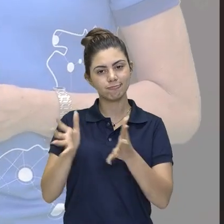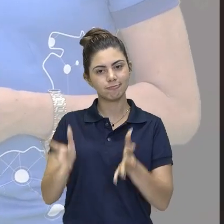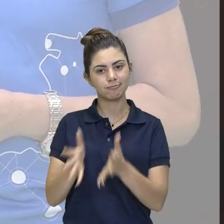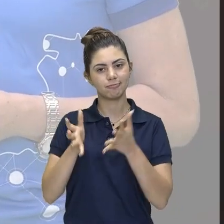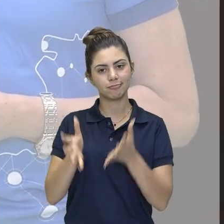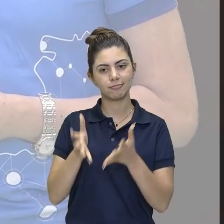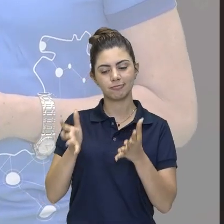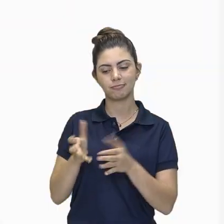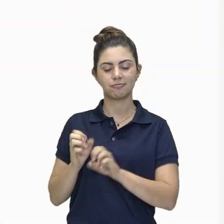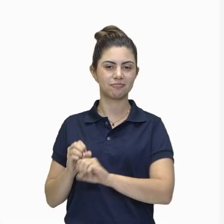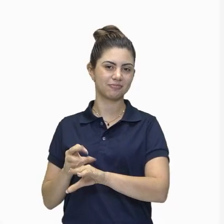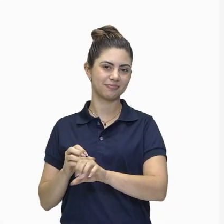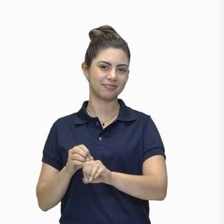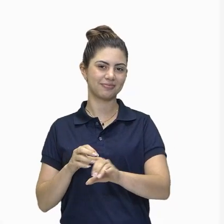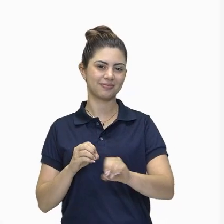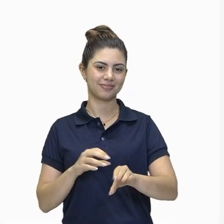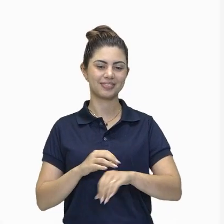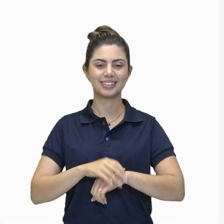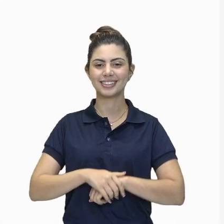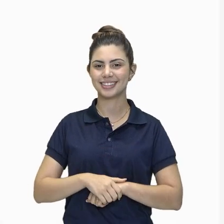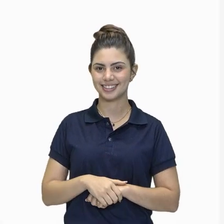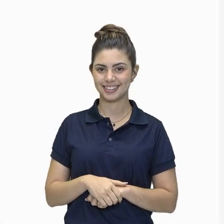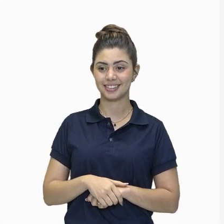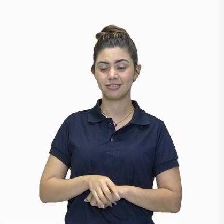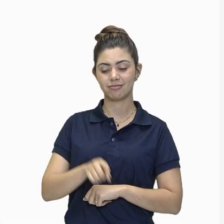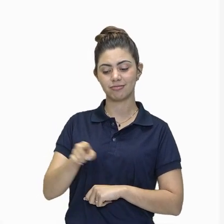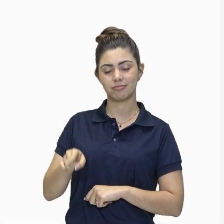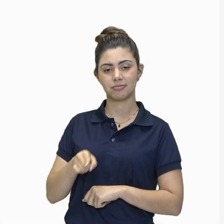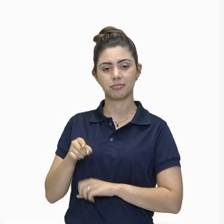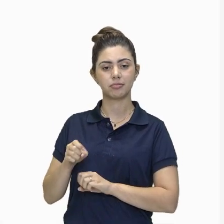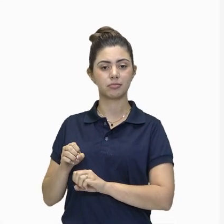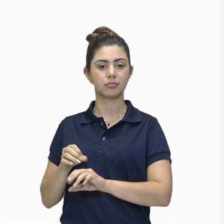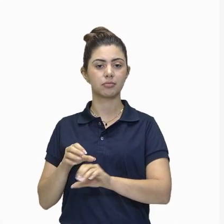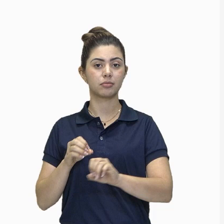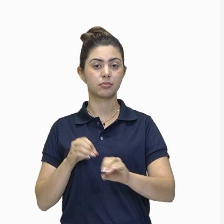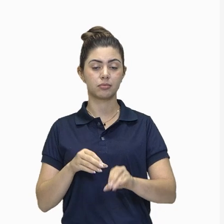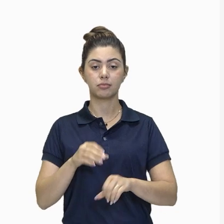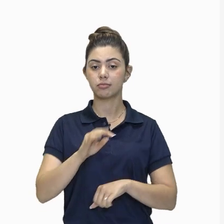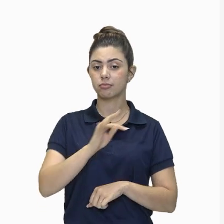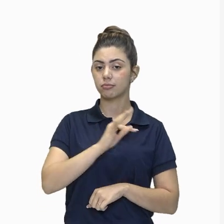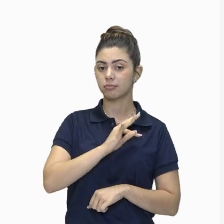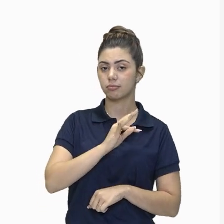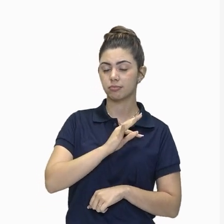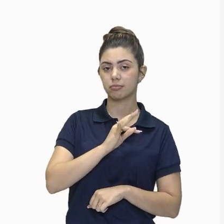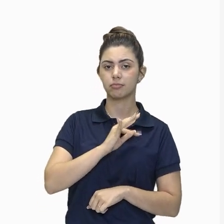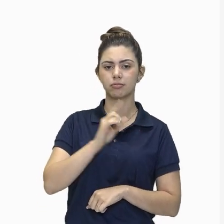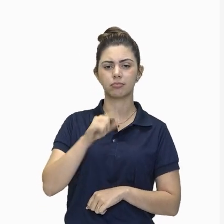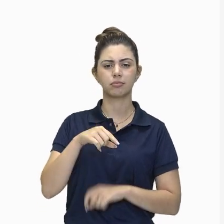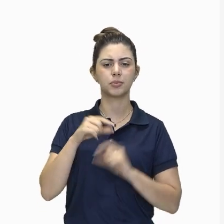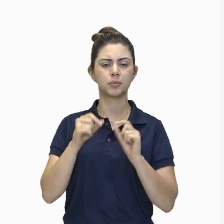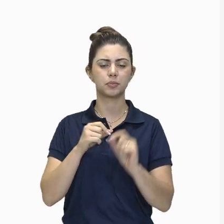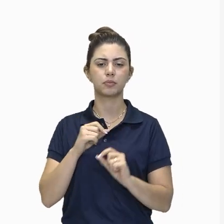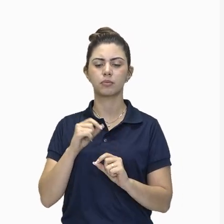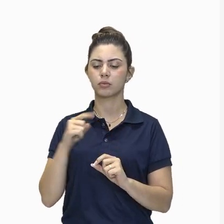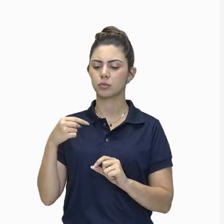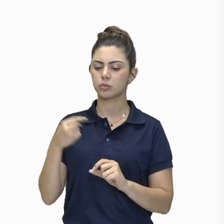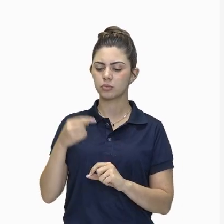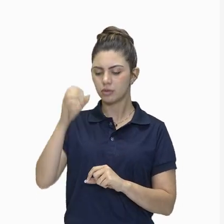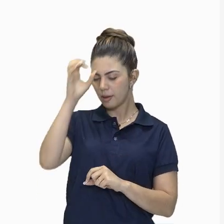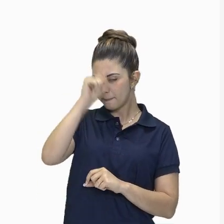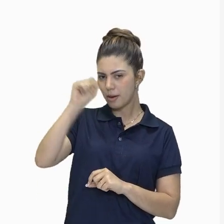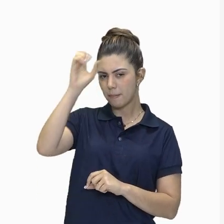na educação, que é, no sentido técnico, um processo contínuo